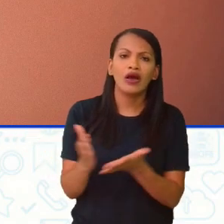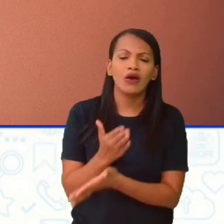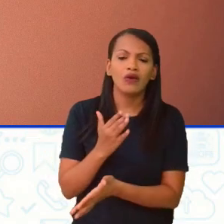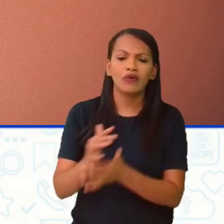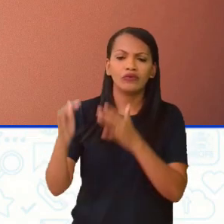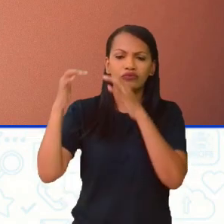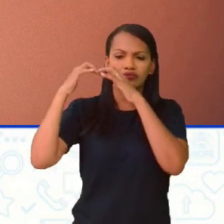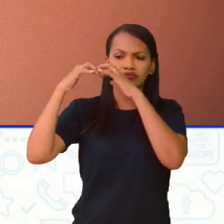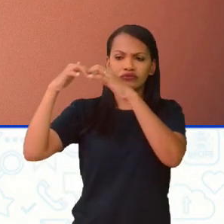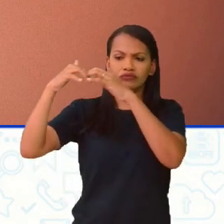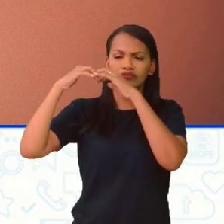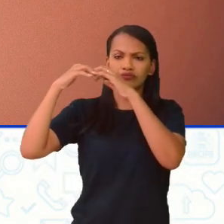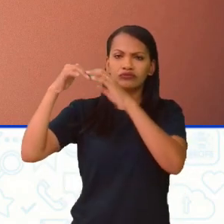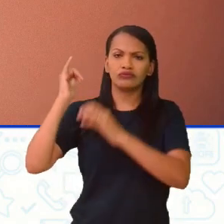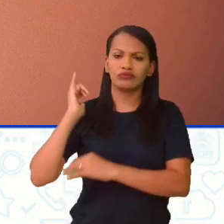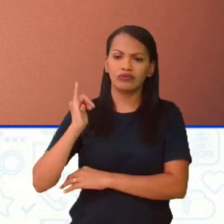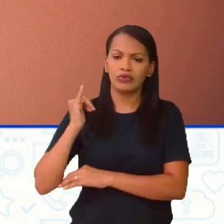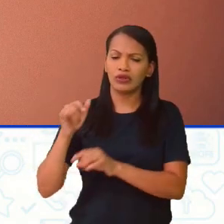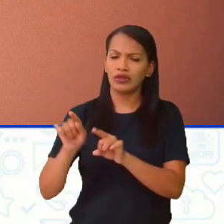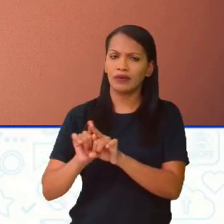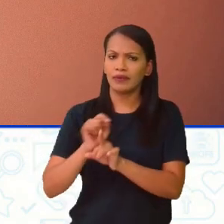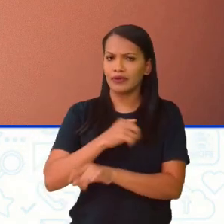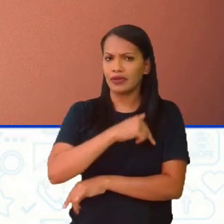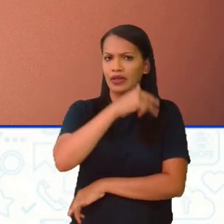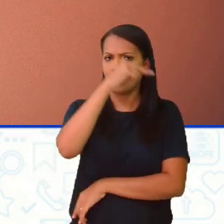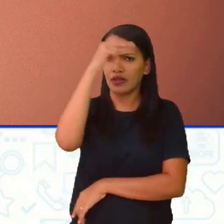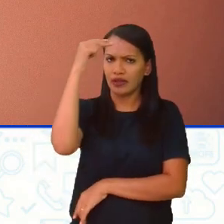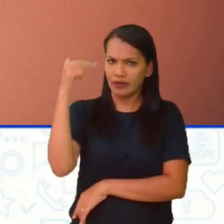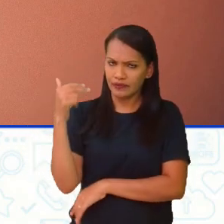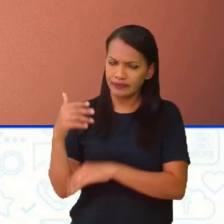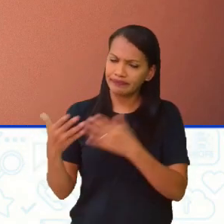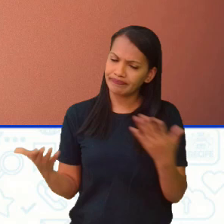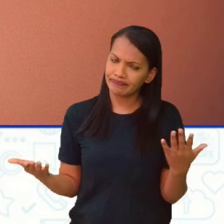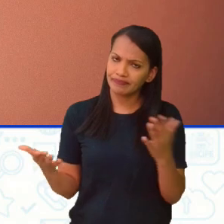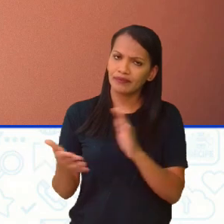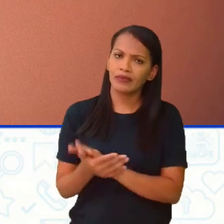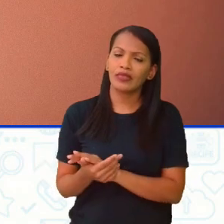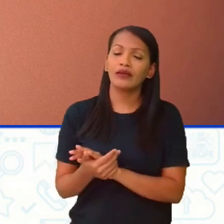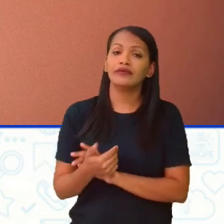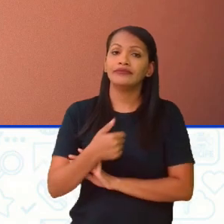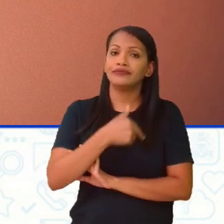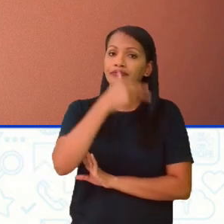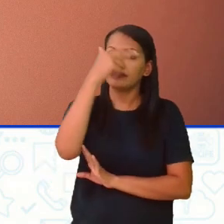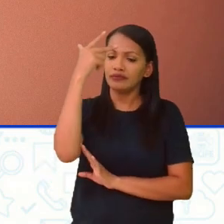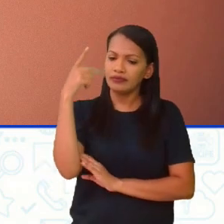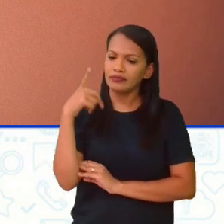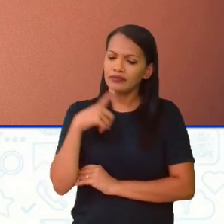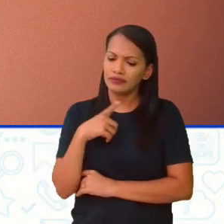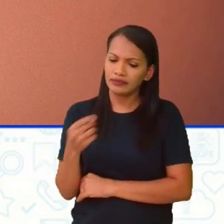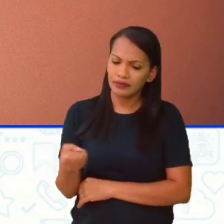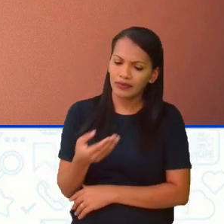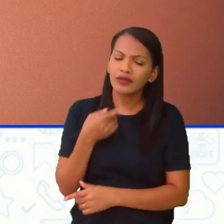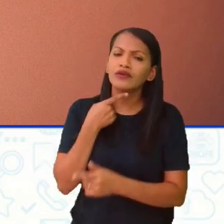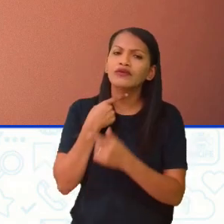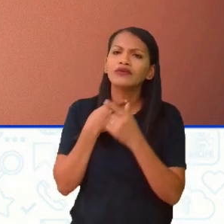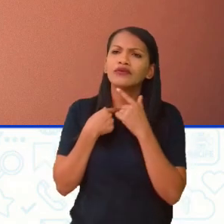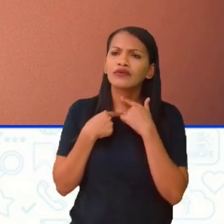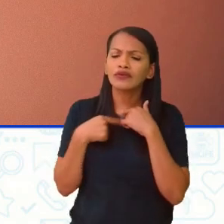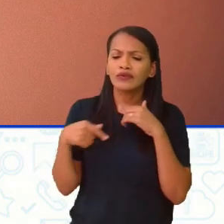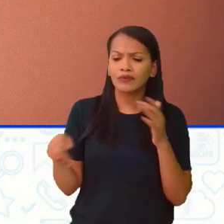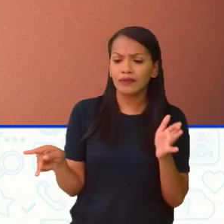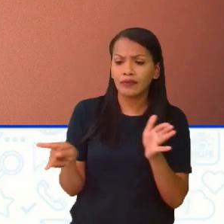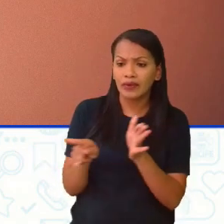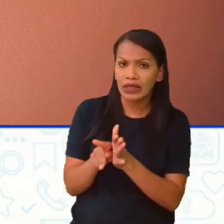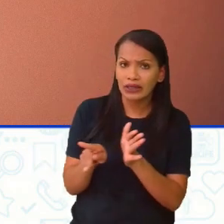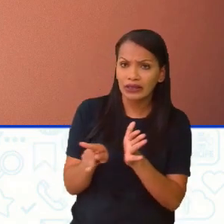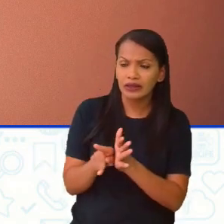o conto e sobre o espírito natalino em si. O conto, ele traz uma perspectiva nova sobre o desejo de